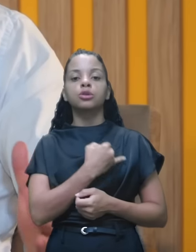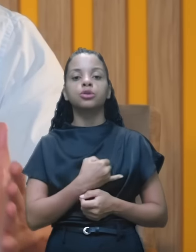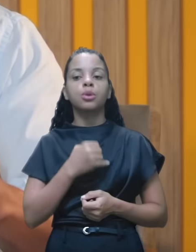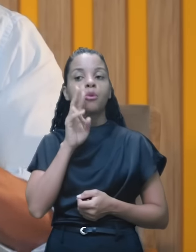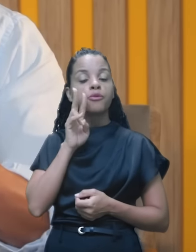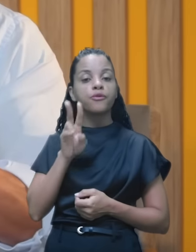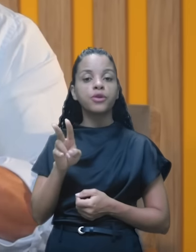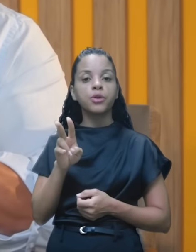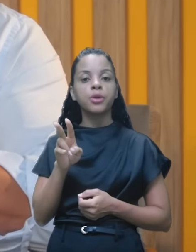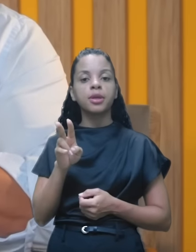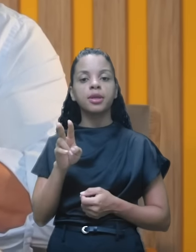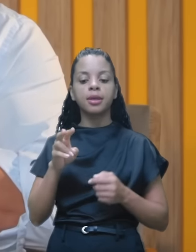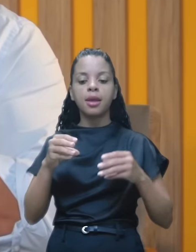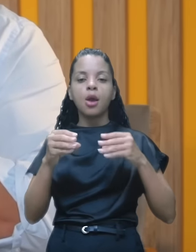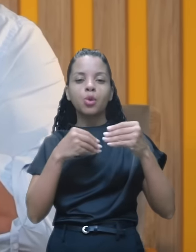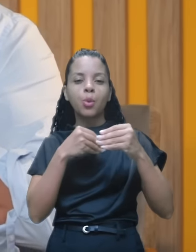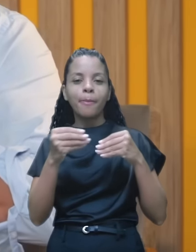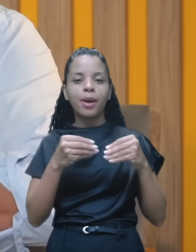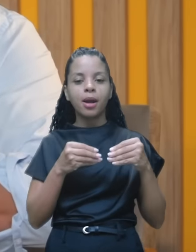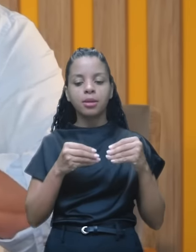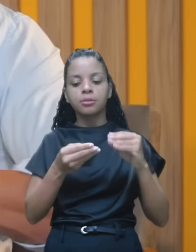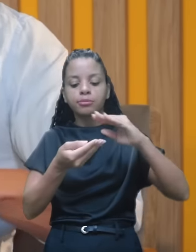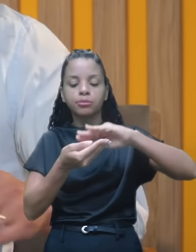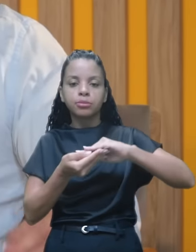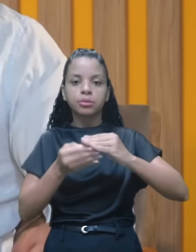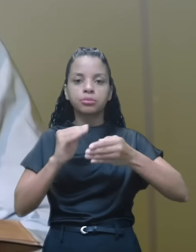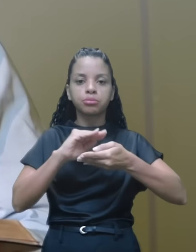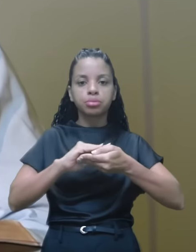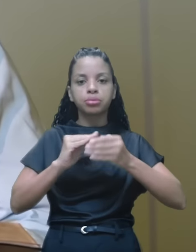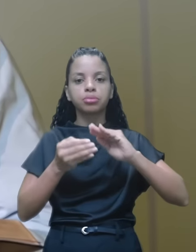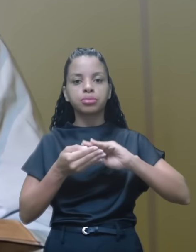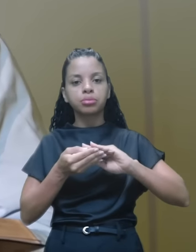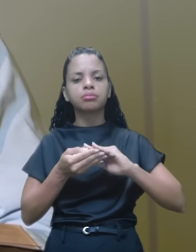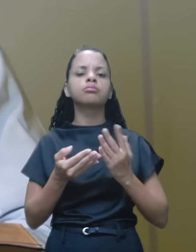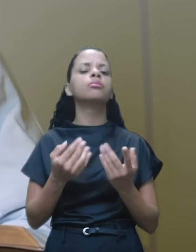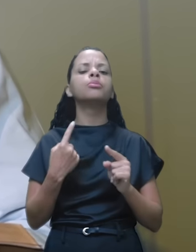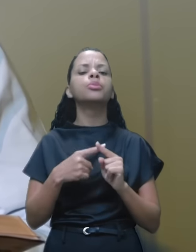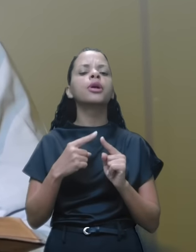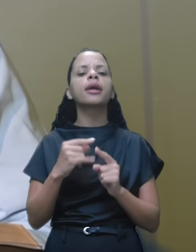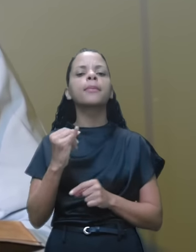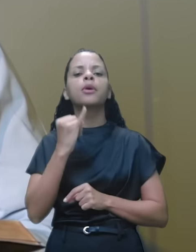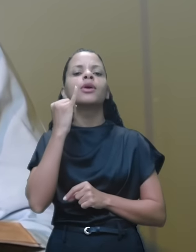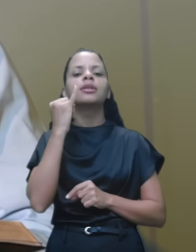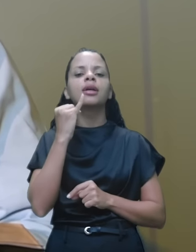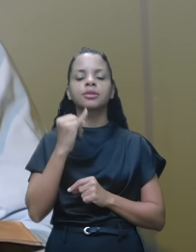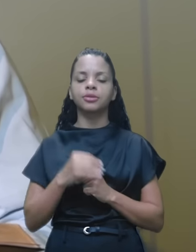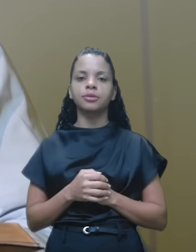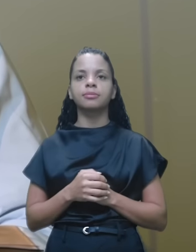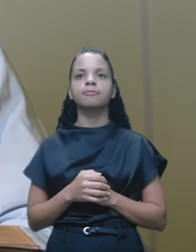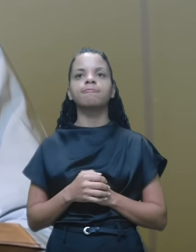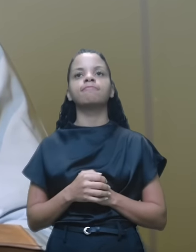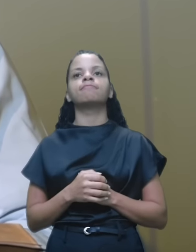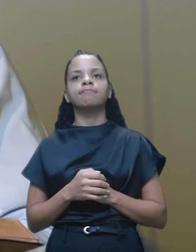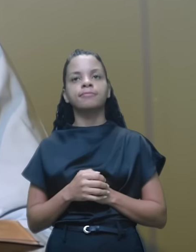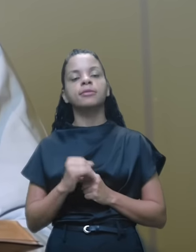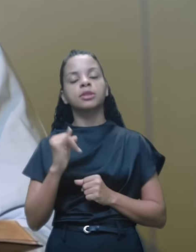Jesus estava dobrado. Por que esse fato é importante, pastor? Então, nós temos alguns aspectos aqui que precisam